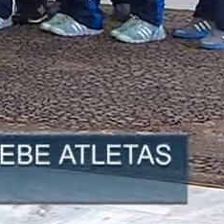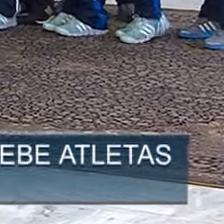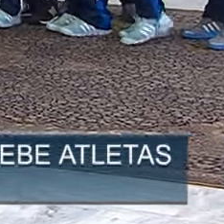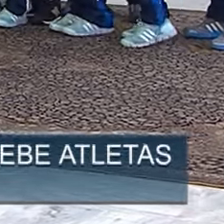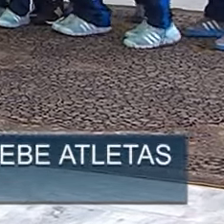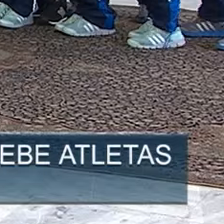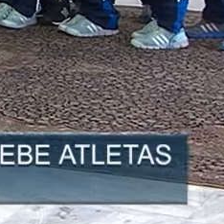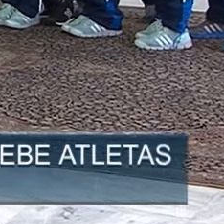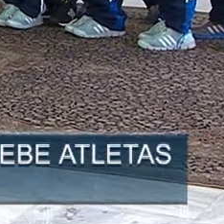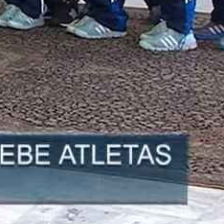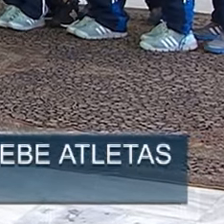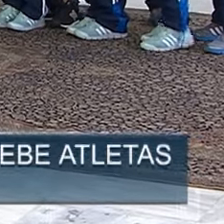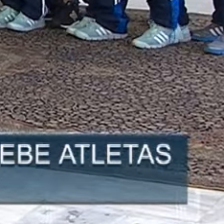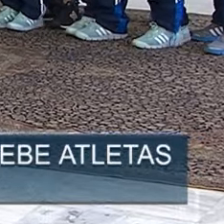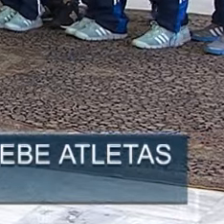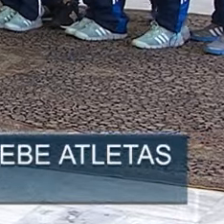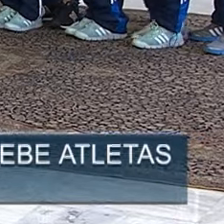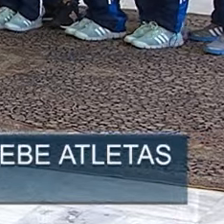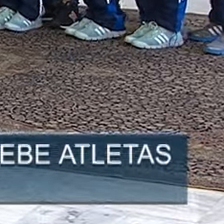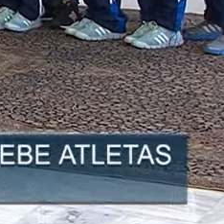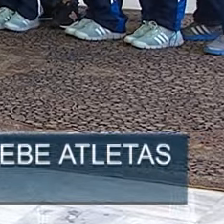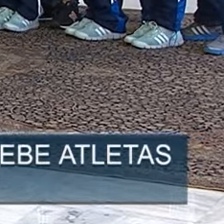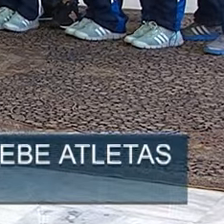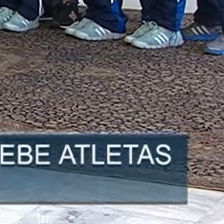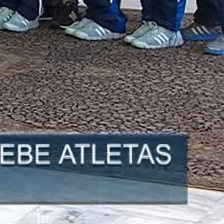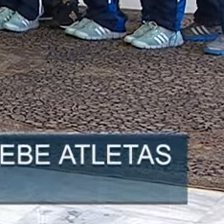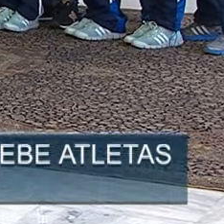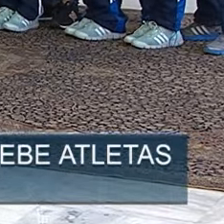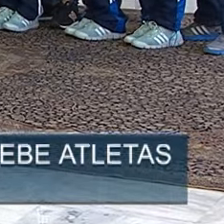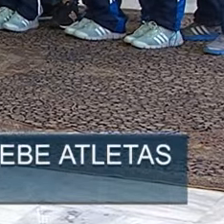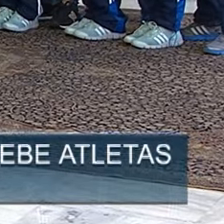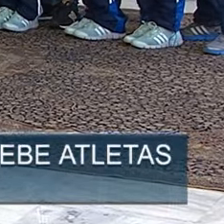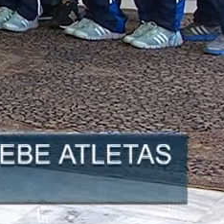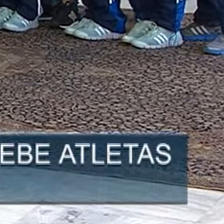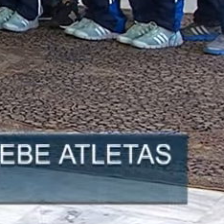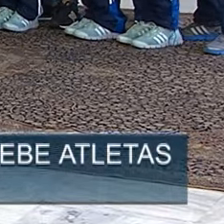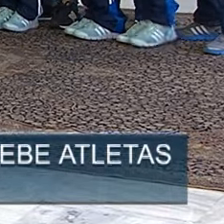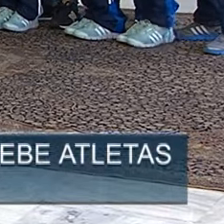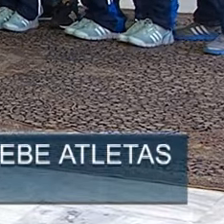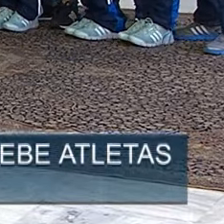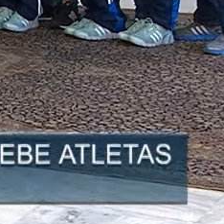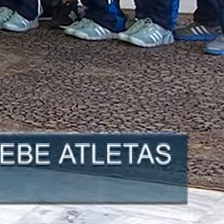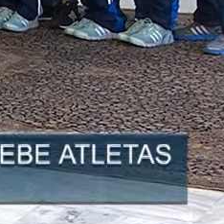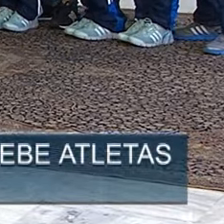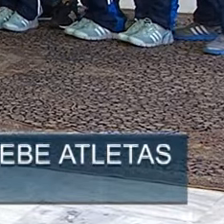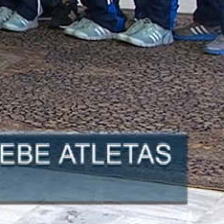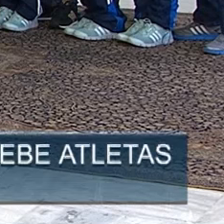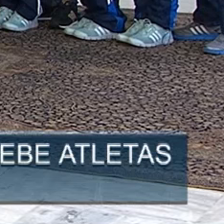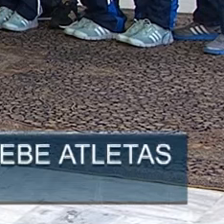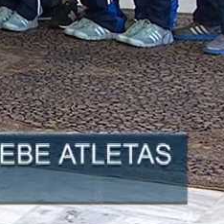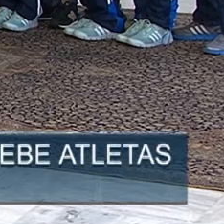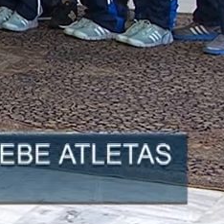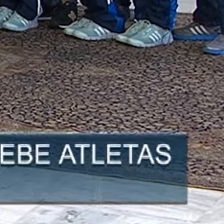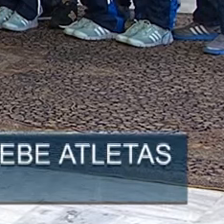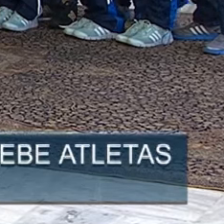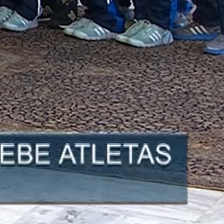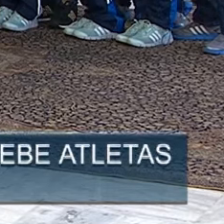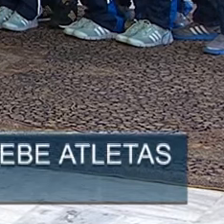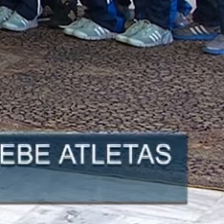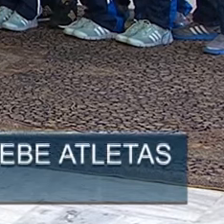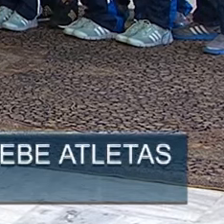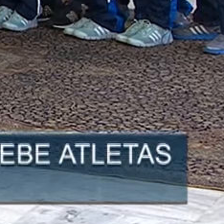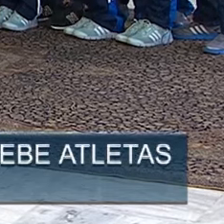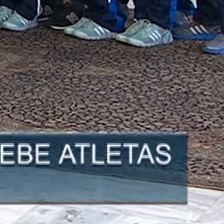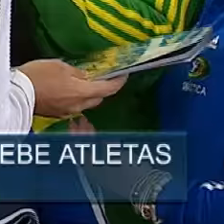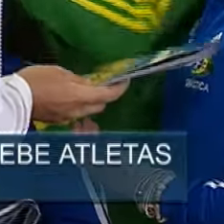Estamos acompanhando ao vivo imagens do Palácio do Planalto, onde a presidenta Dilma Rousseff recebe atletas